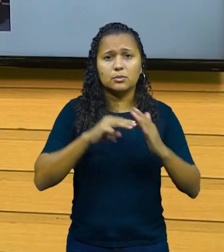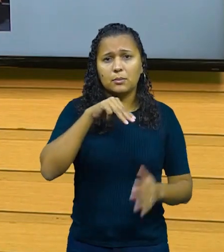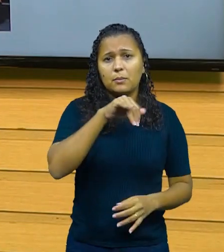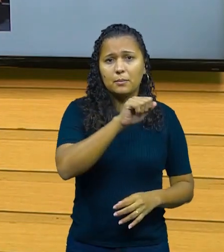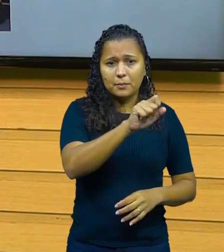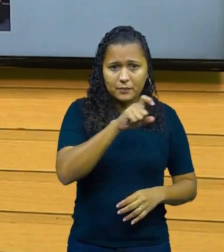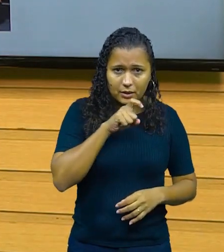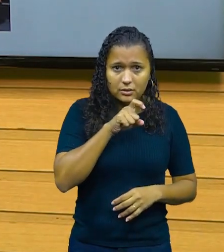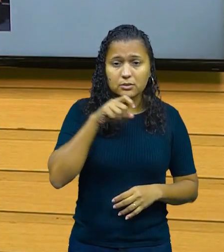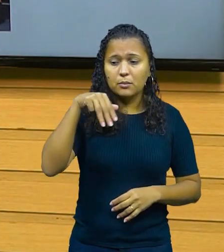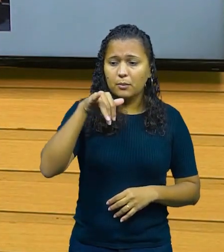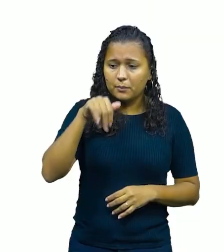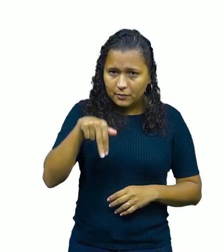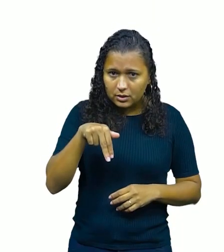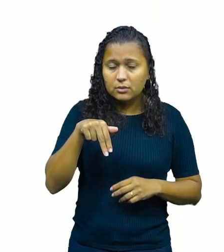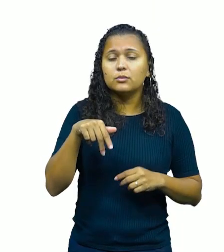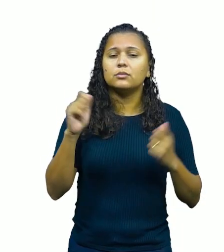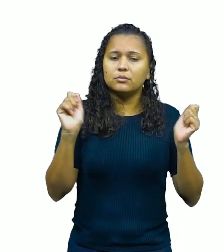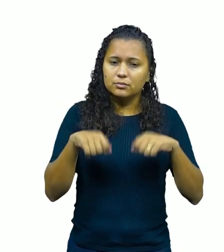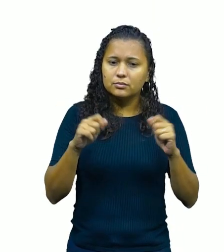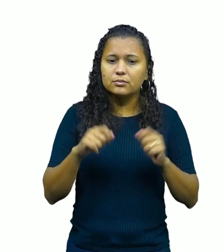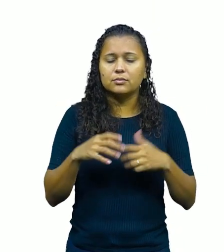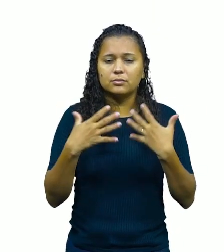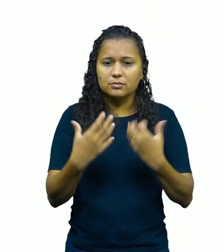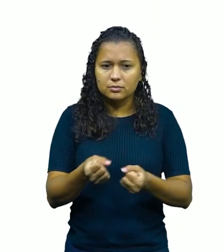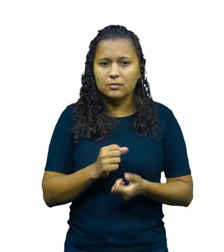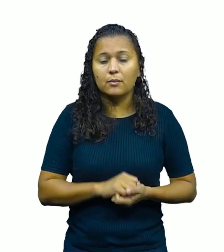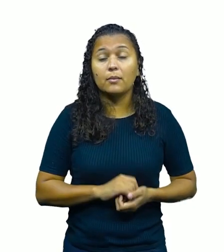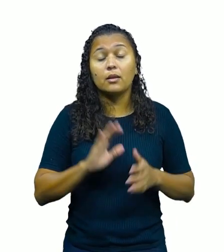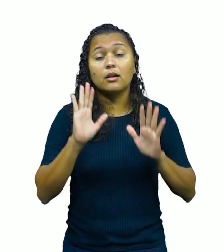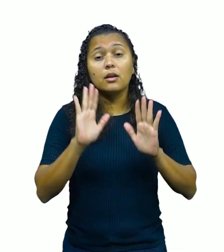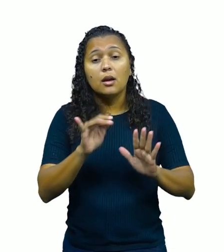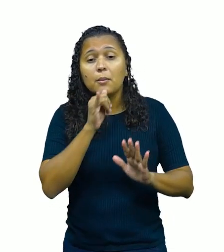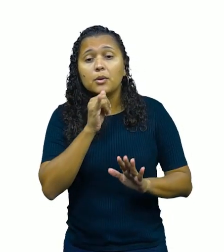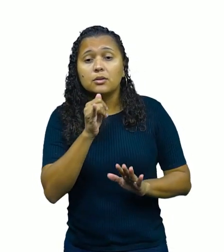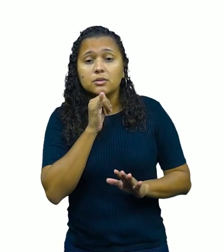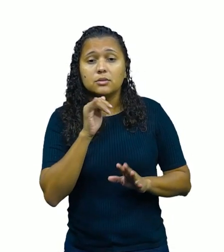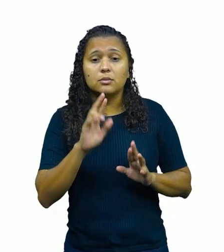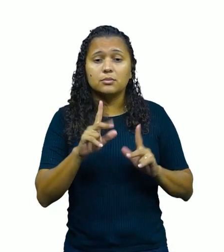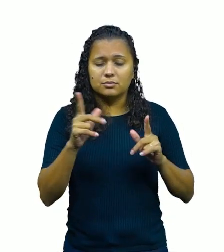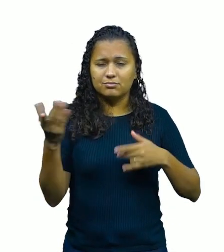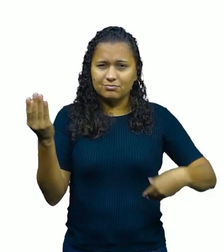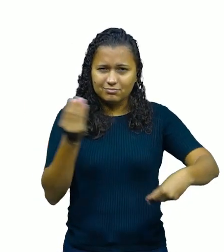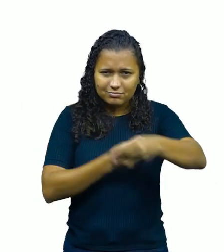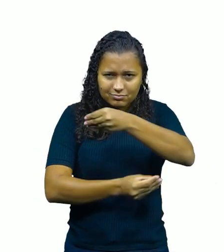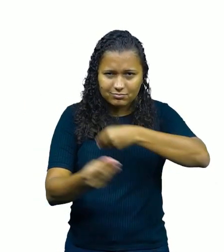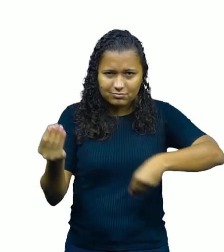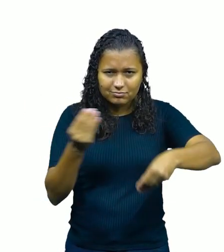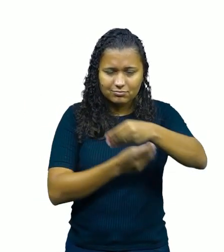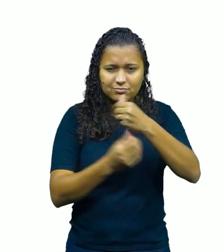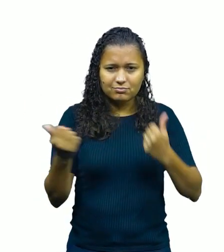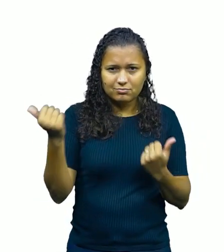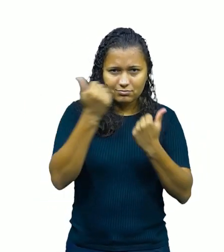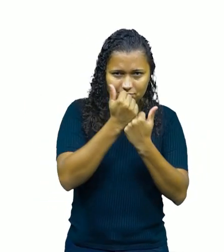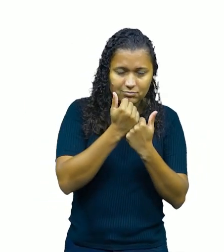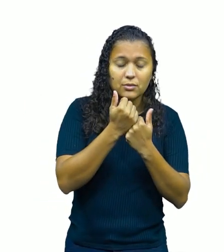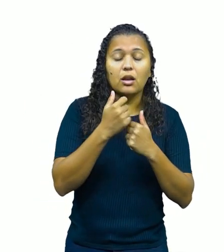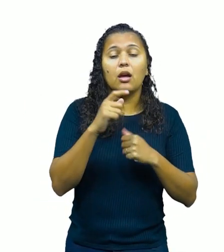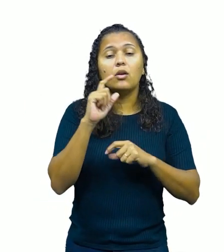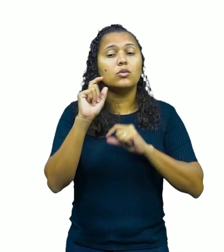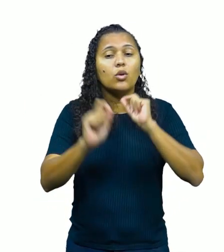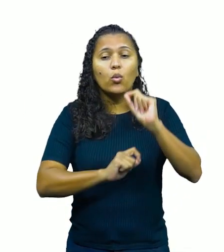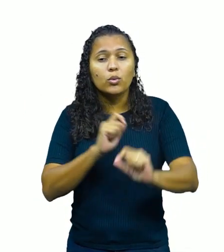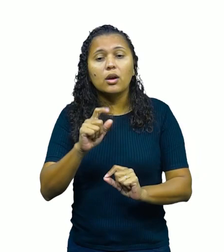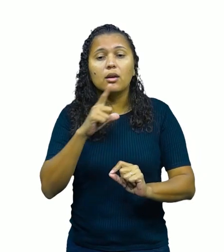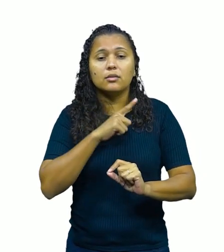mínimo tolerável, né? E aí, quando a gente fala sobre essa intercambiabilidade de peça, a gente está falando a